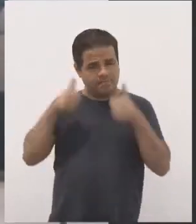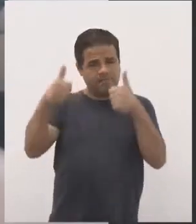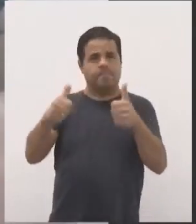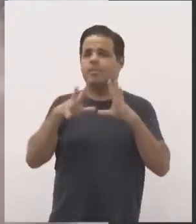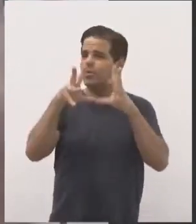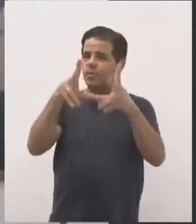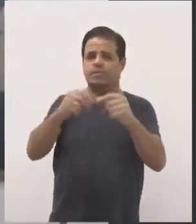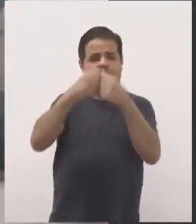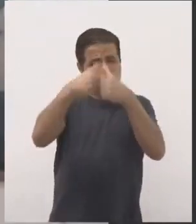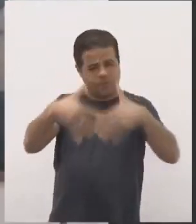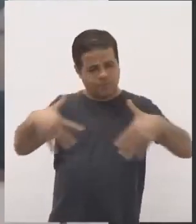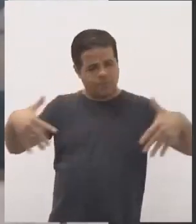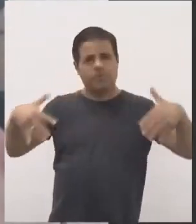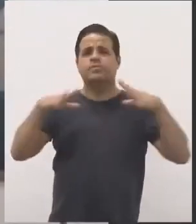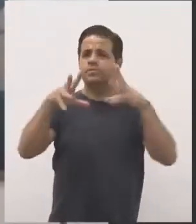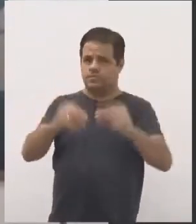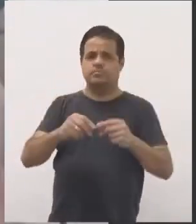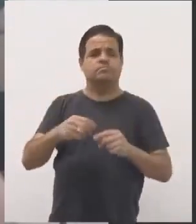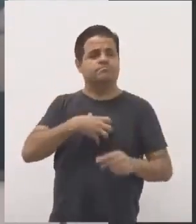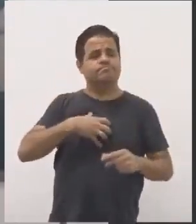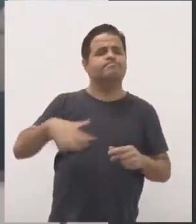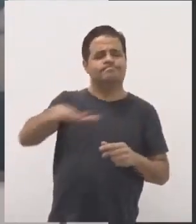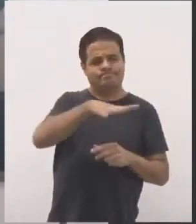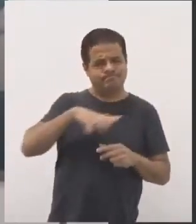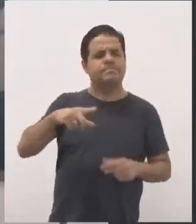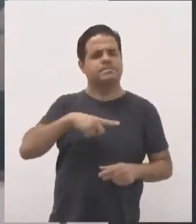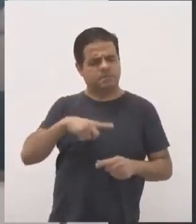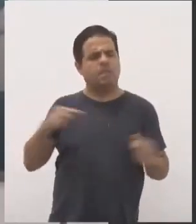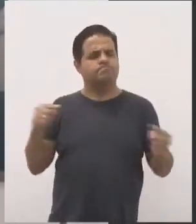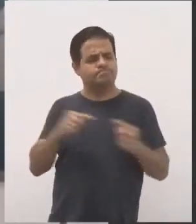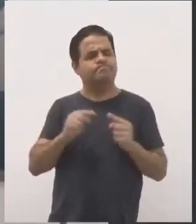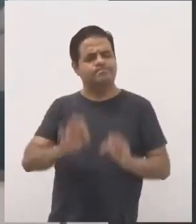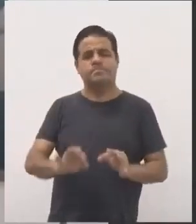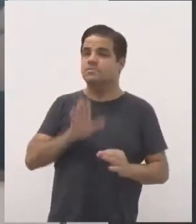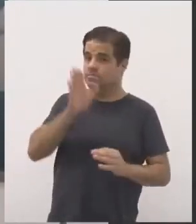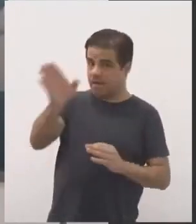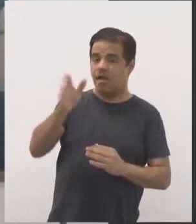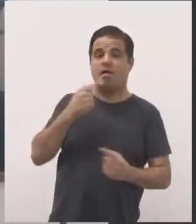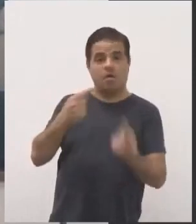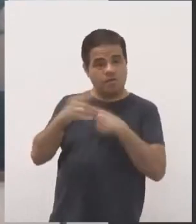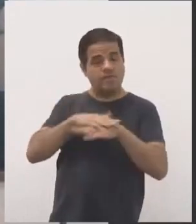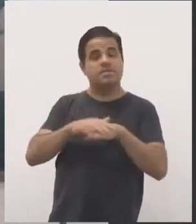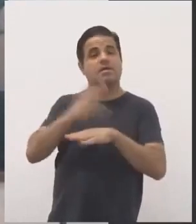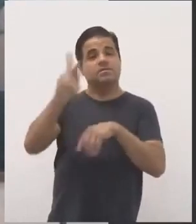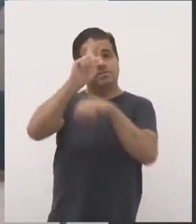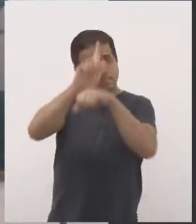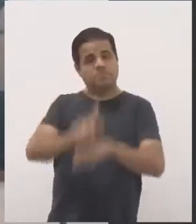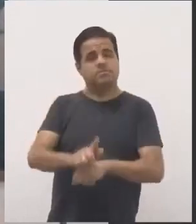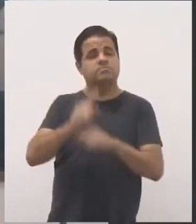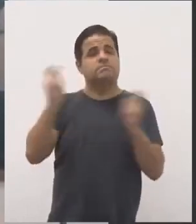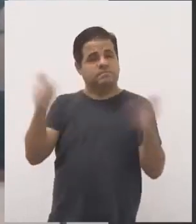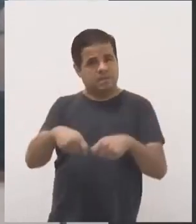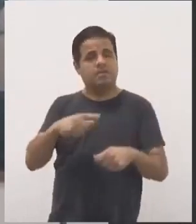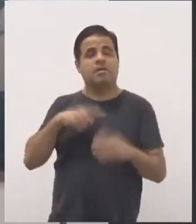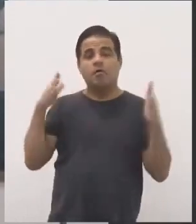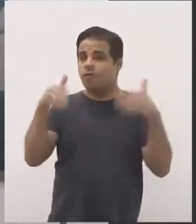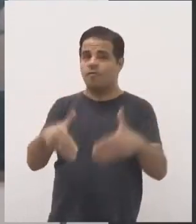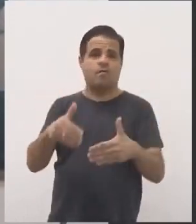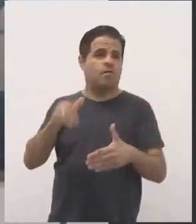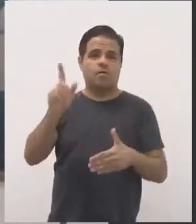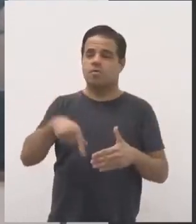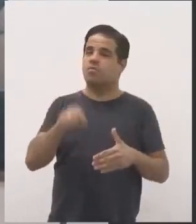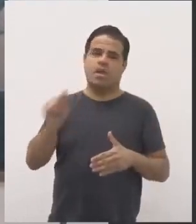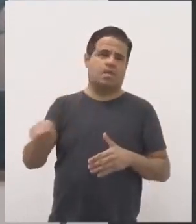de fluxo, enfim, planos de melhoria de forma geral. Então, tem sim, tá? Vai lá falar com o seu gestor, porque tem. É que o foco não é